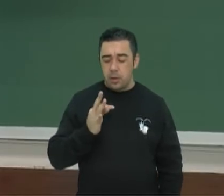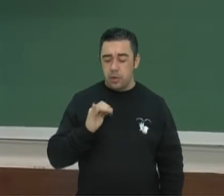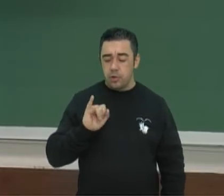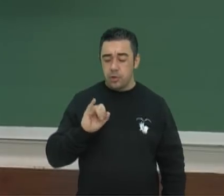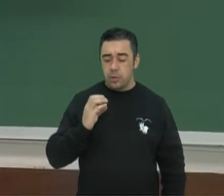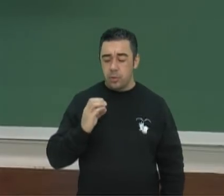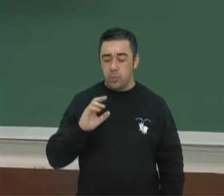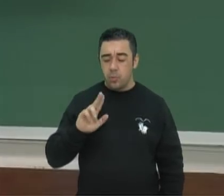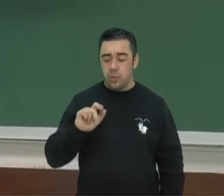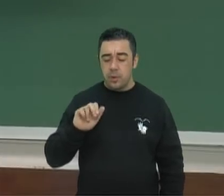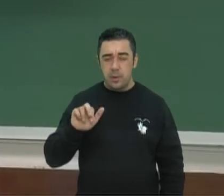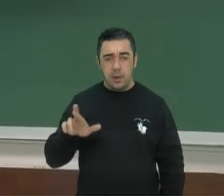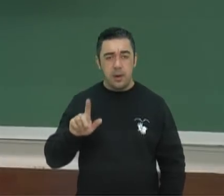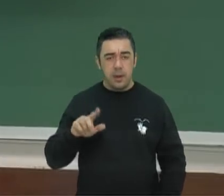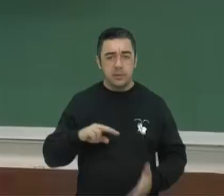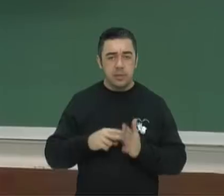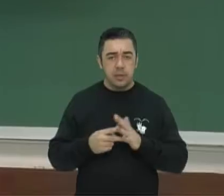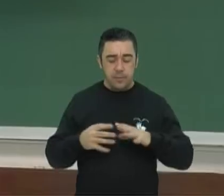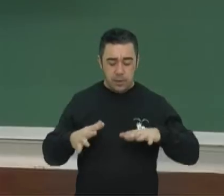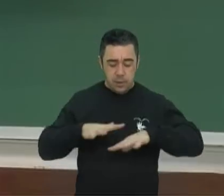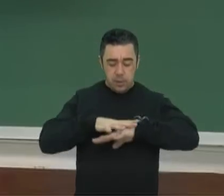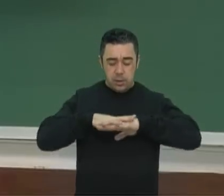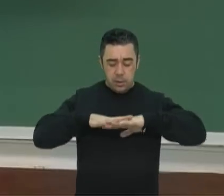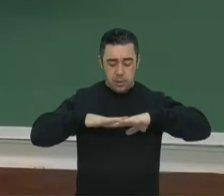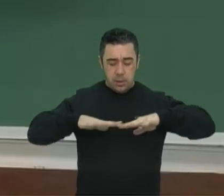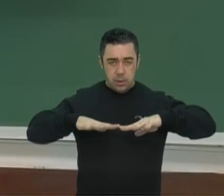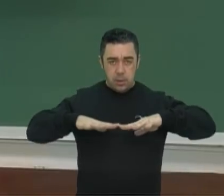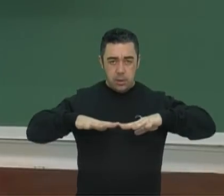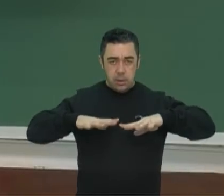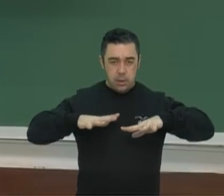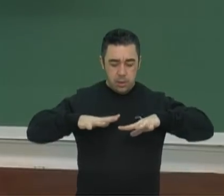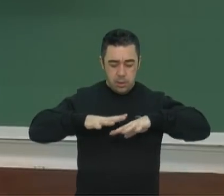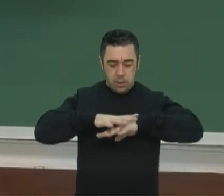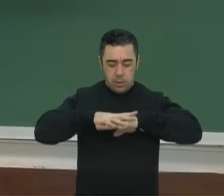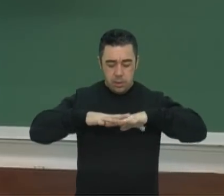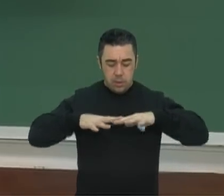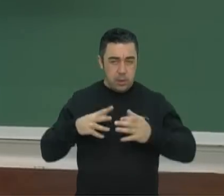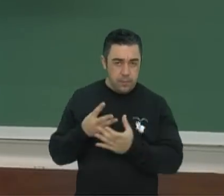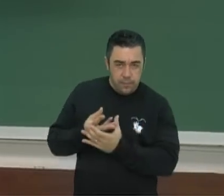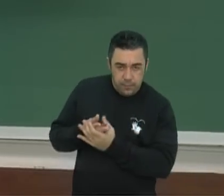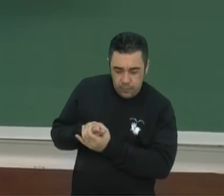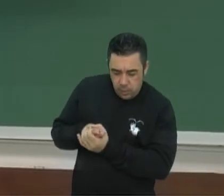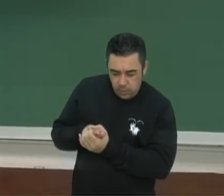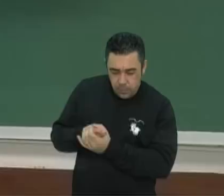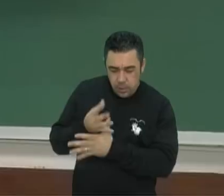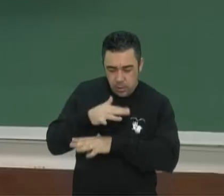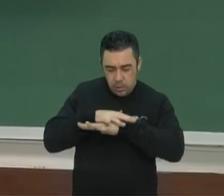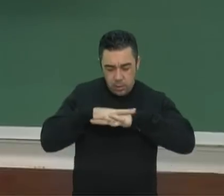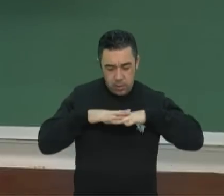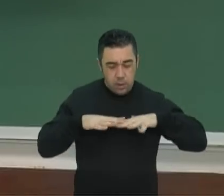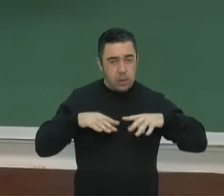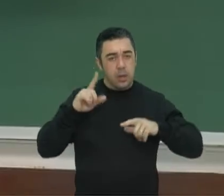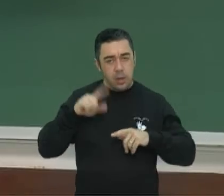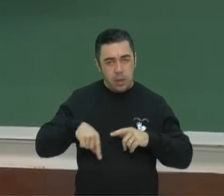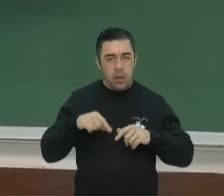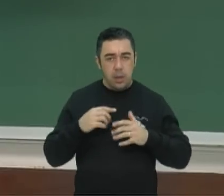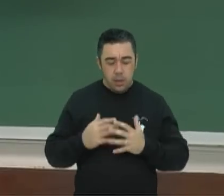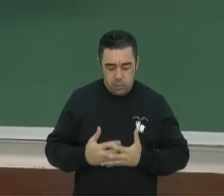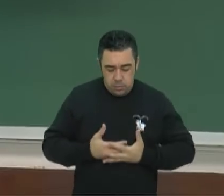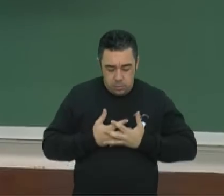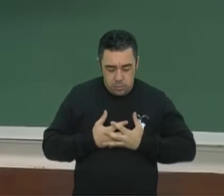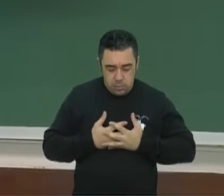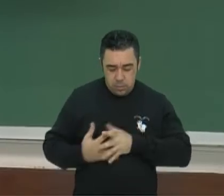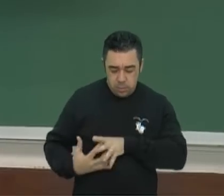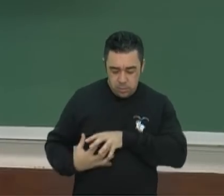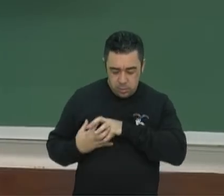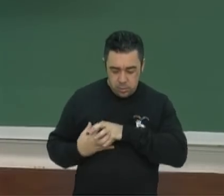reticular é o que forma uma rede, né? Se entrelaçam, assim, formando essas fibras, né? Se entrelaçam, formando uma rede que vai acomodar os órgãos, tá? Os